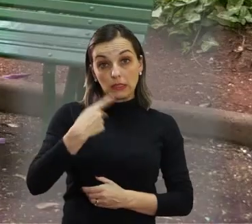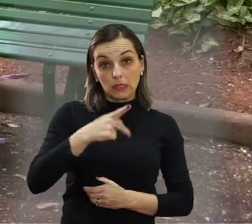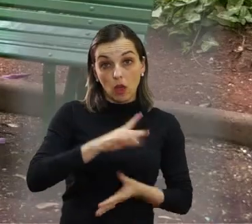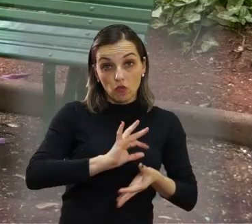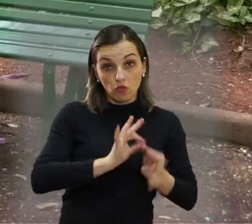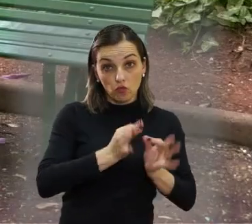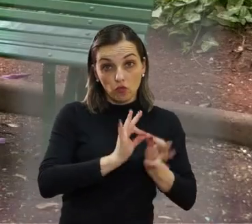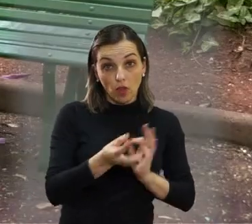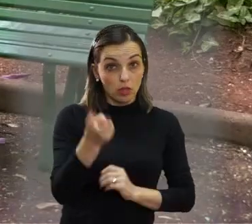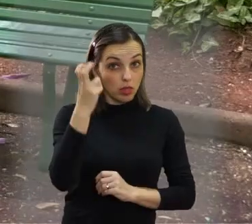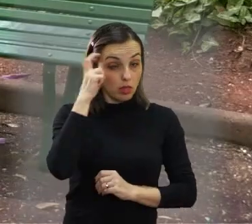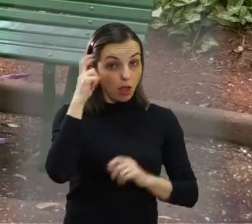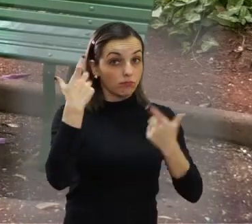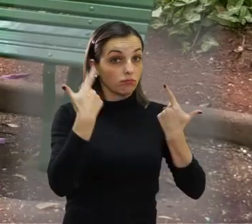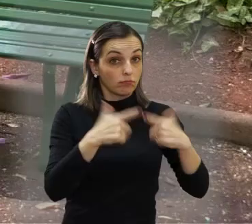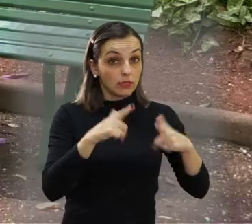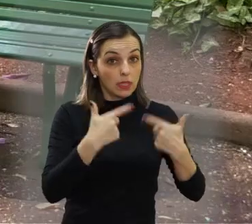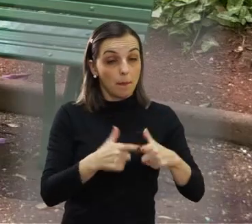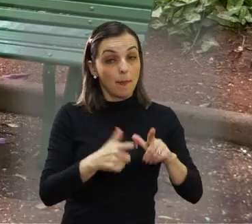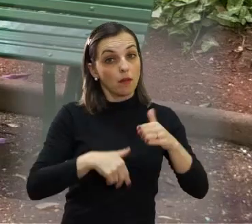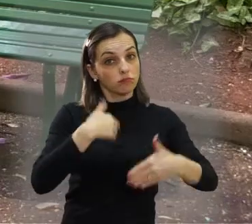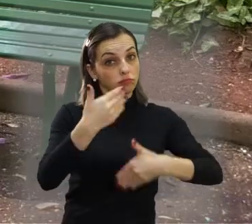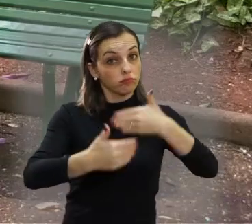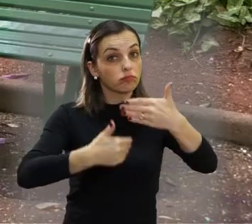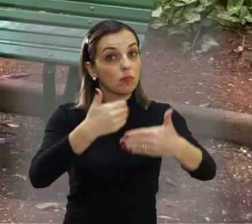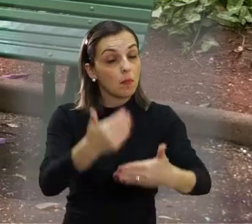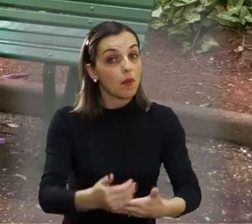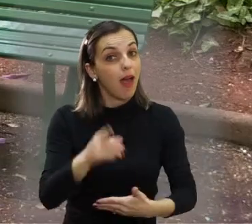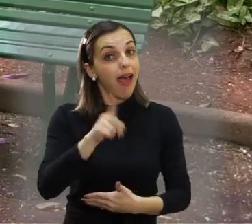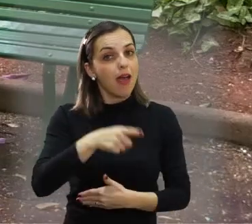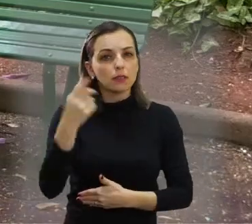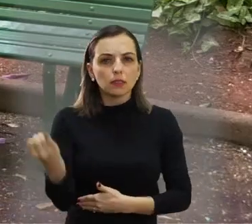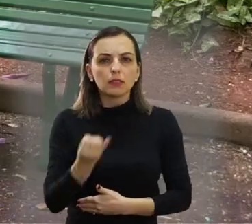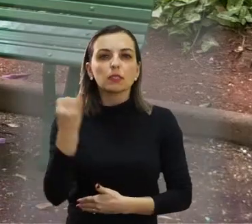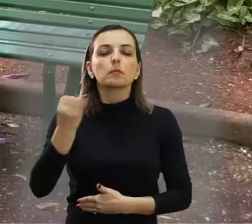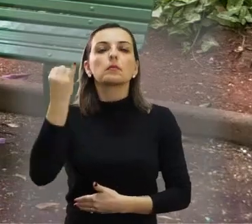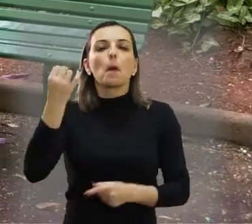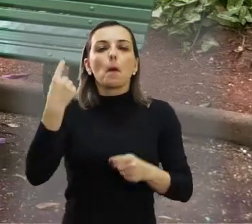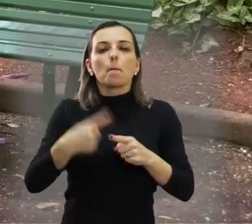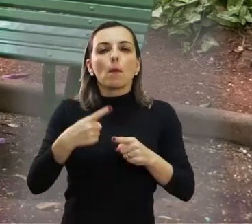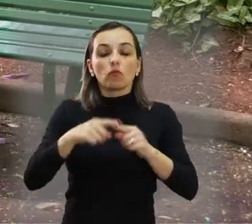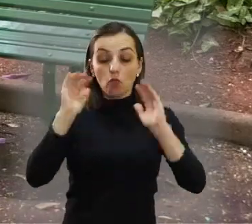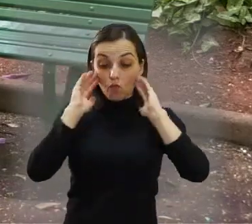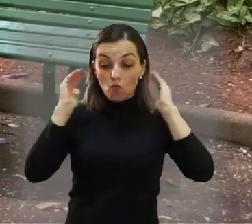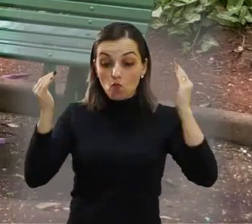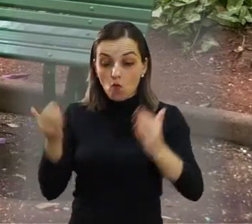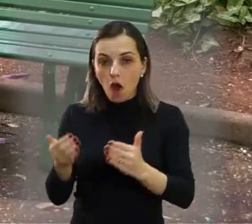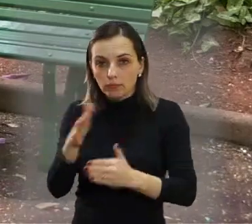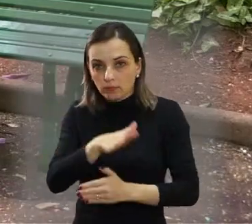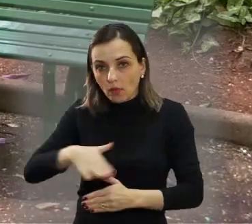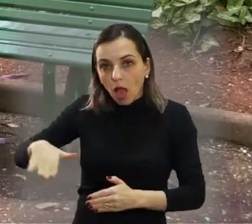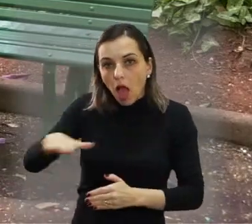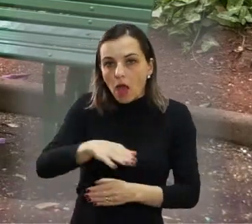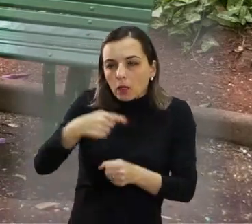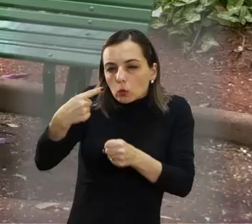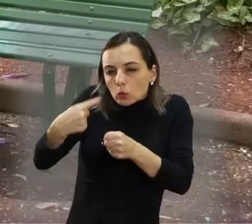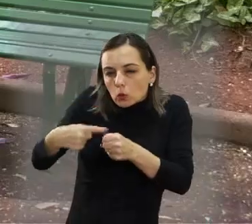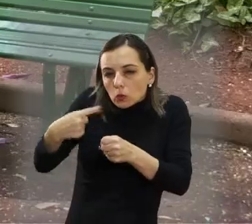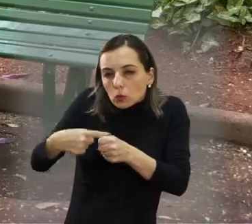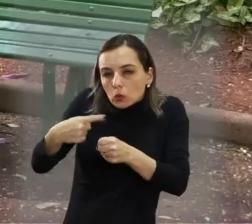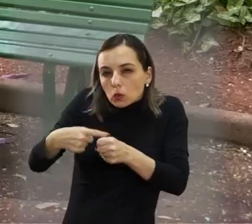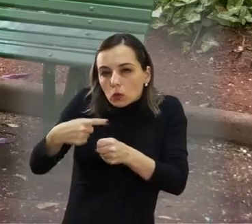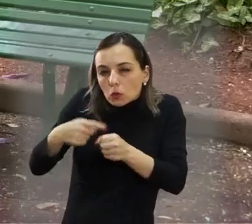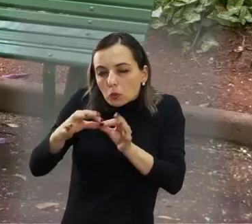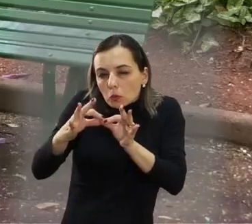Esse trabalho desenvolvido nas oficinas culturais do município, ele é muito importante porque ele atinge quase que sempre as